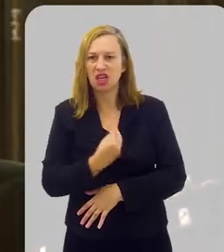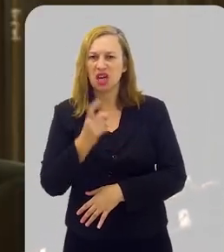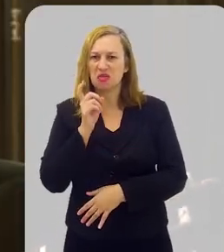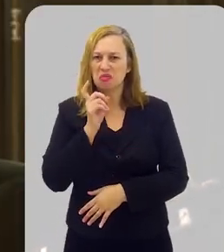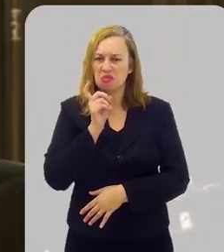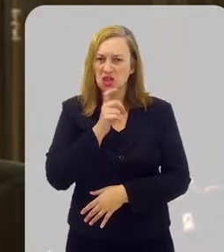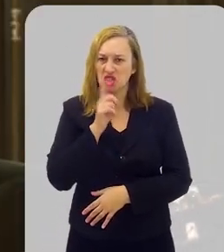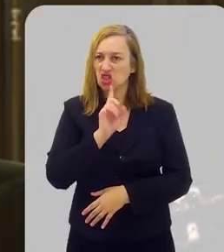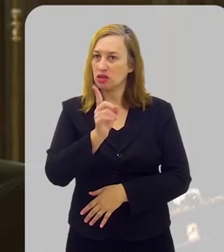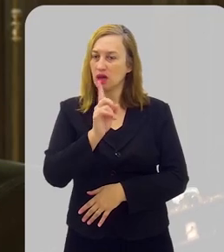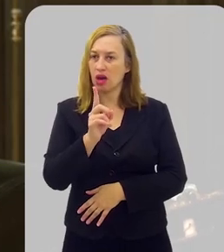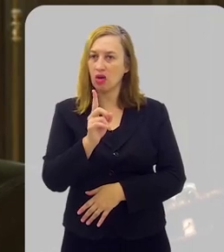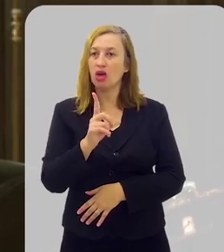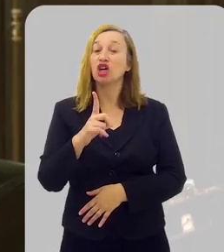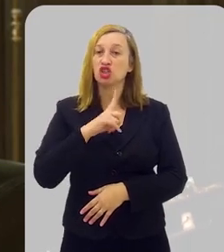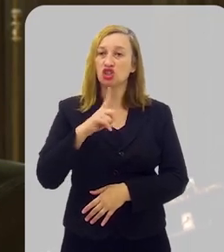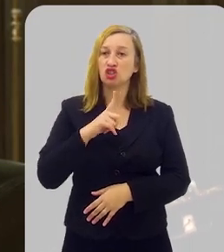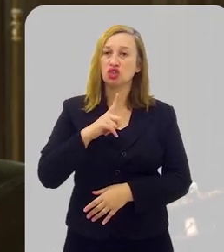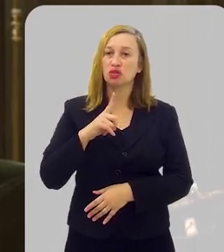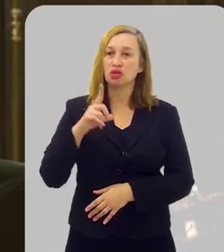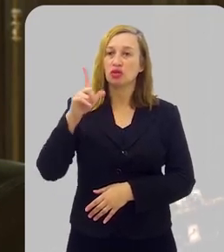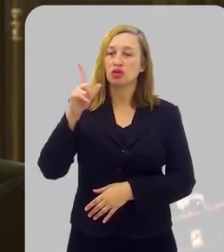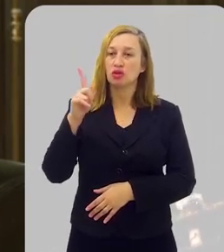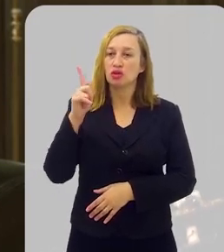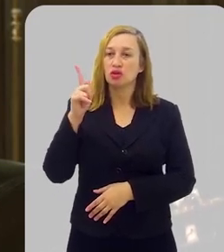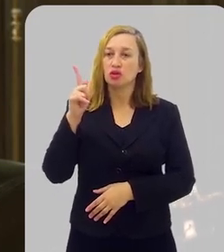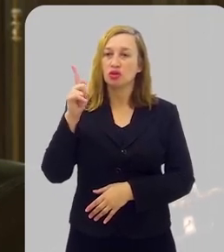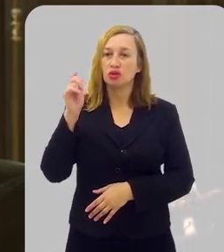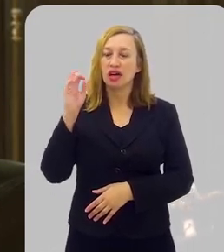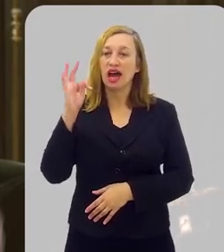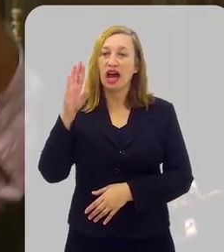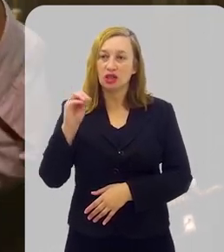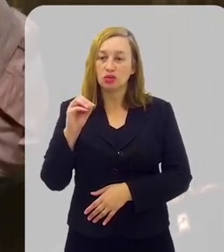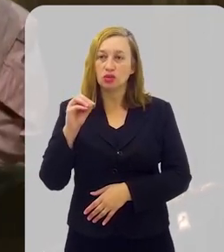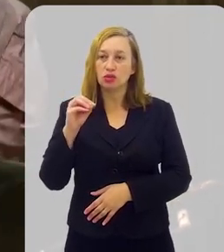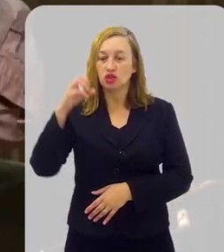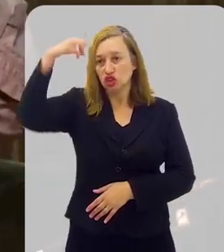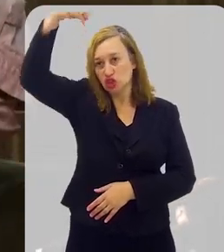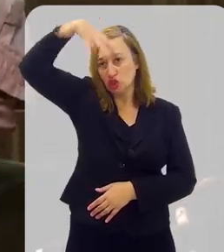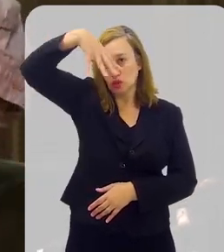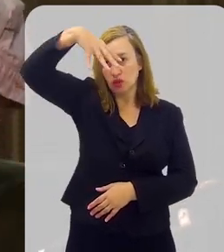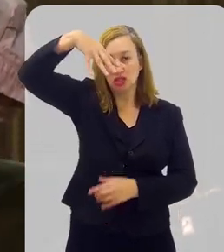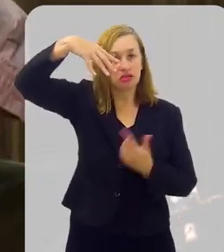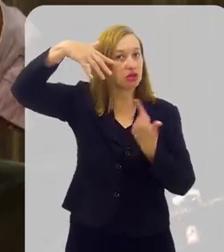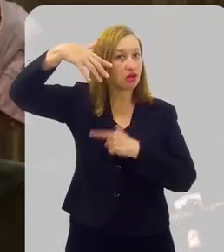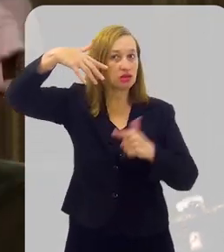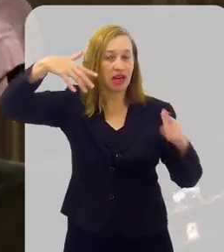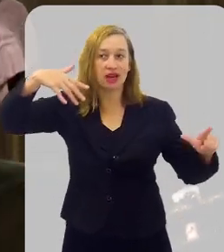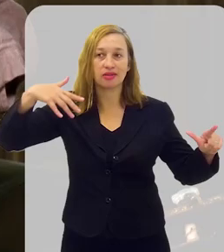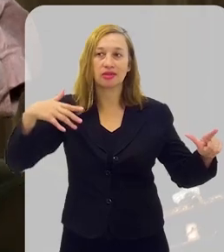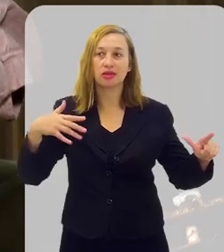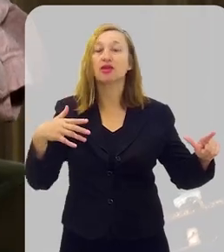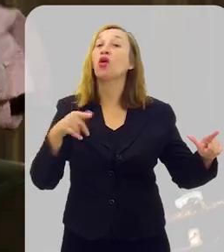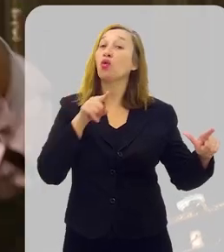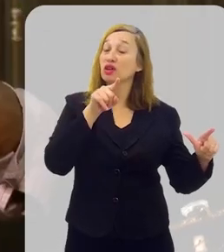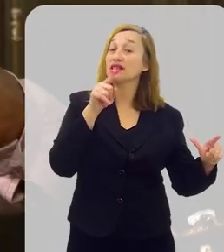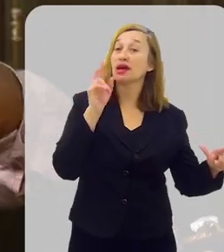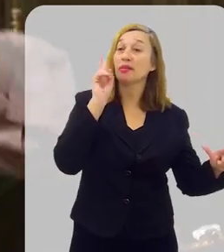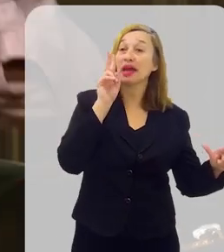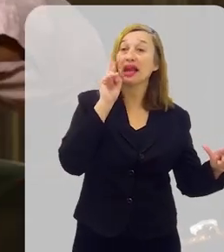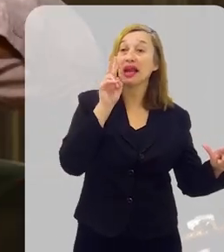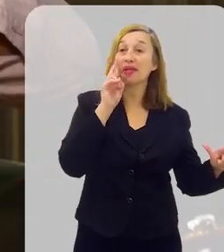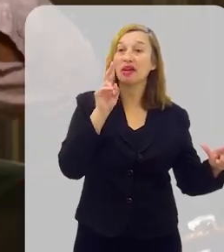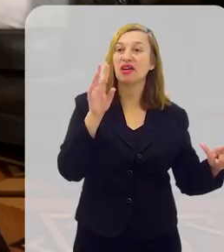Cordeiro, não adultero mais, coisa linda, não minto mais. Tinha um gato de luz em casa que não era nem um gato, era um tigre. Meu Deus